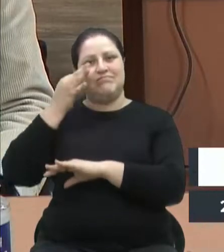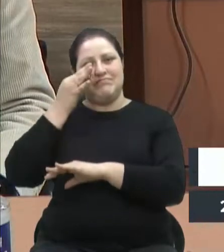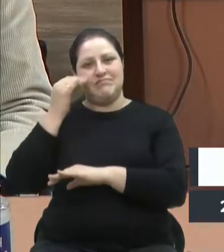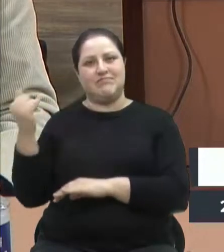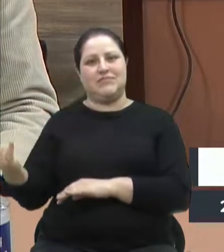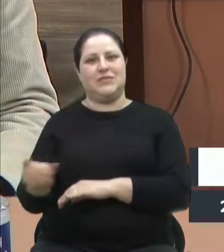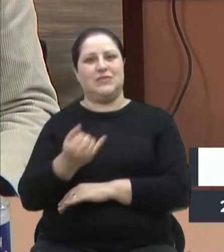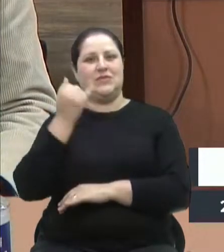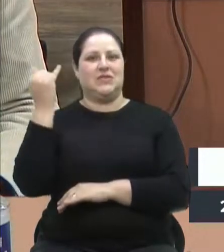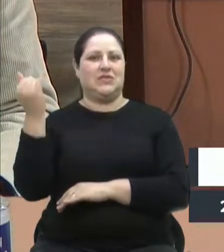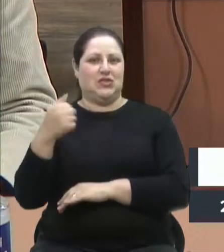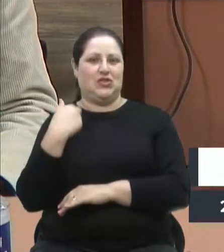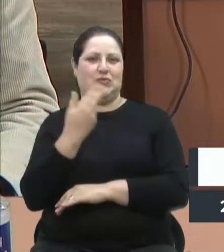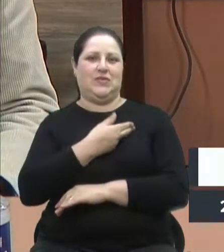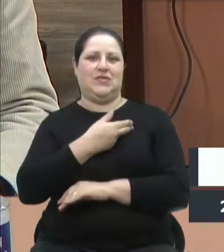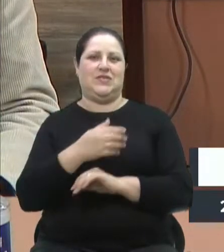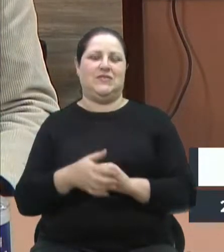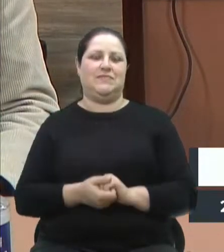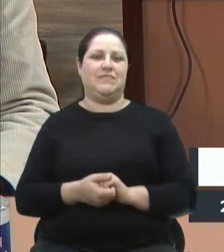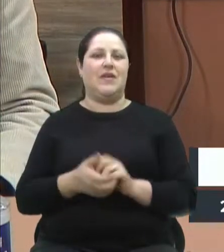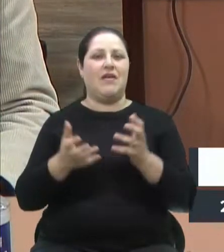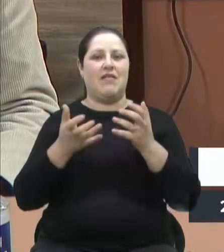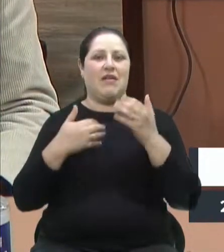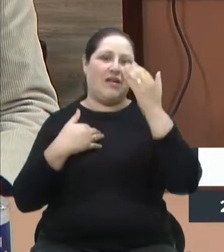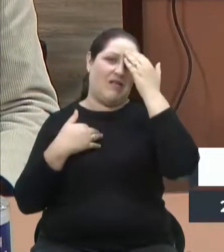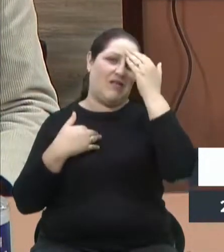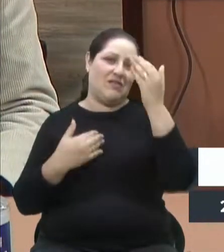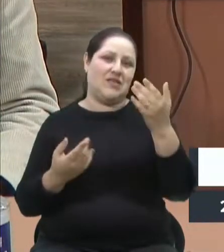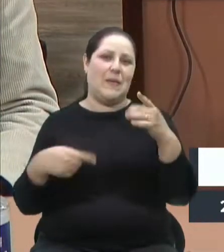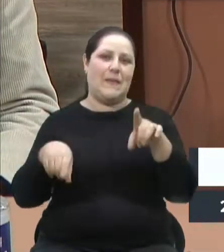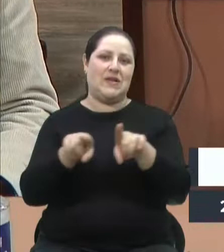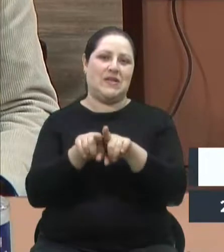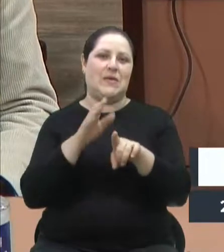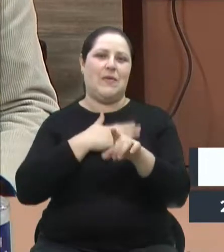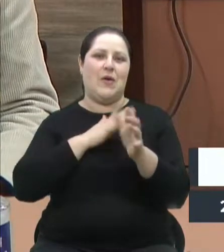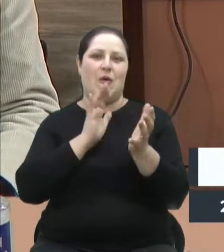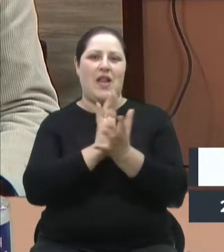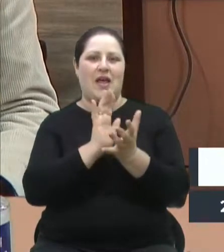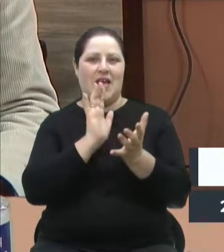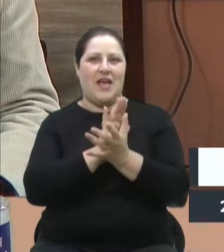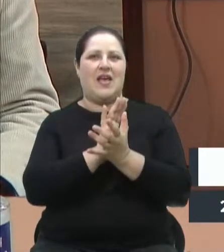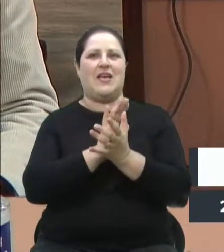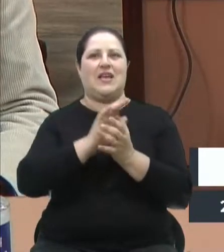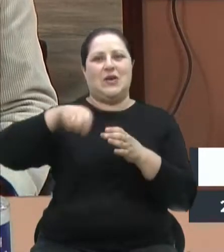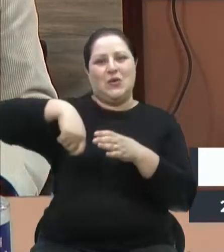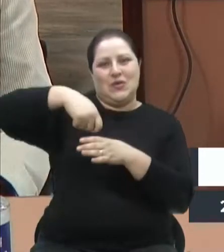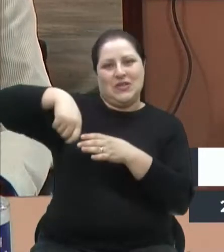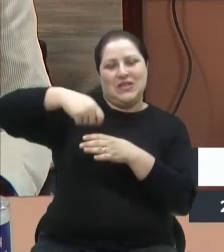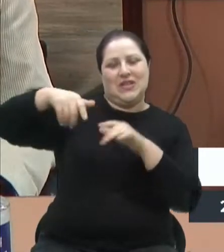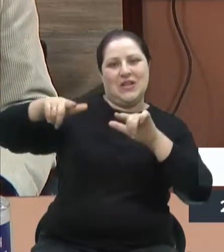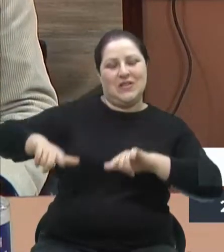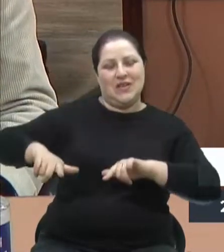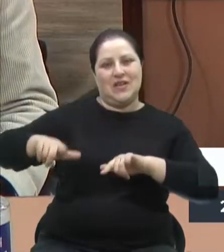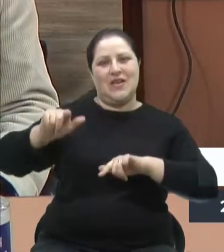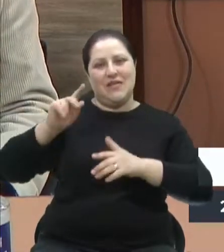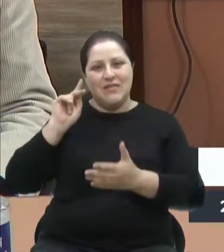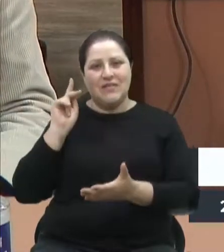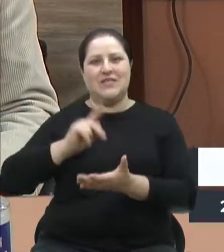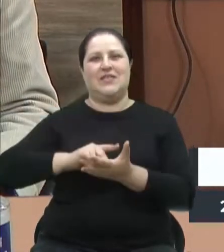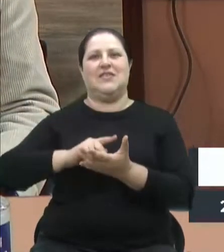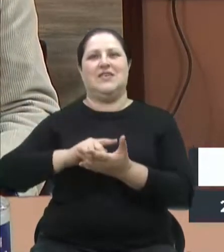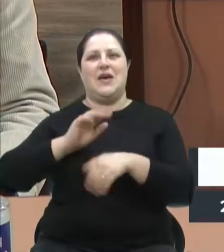importante para nós mas eu queria agradecer mesmo a parceria dos meus colegas ali na cozinha foi realmente um